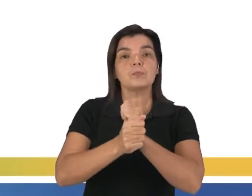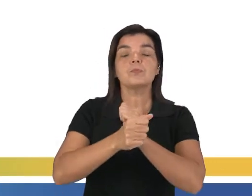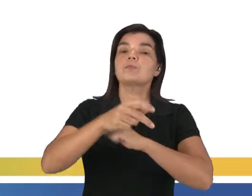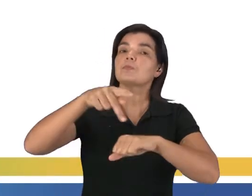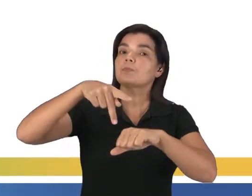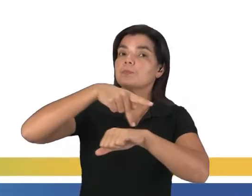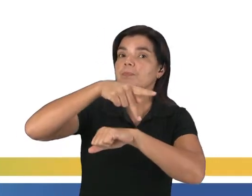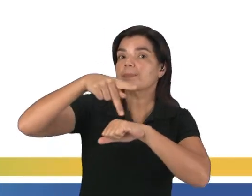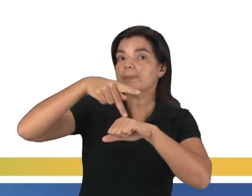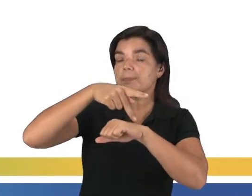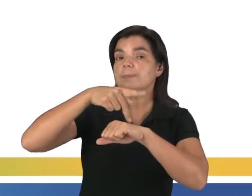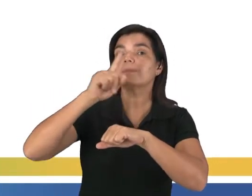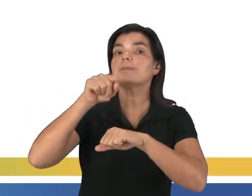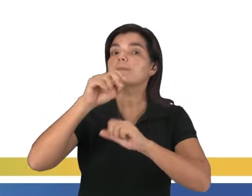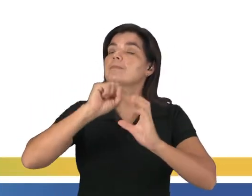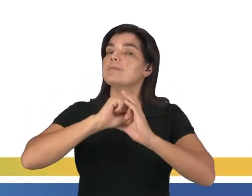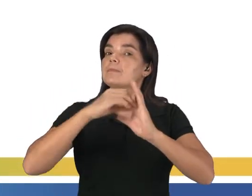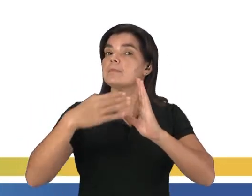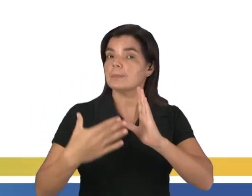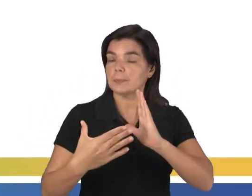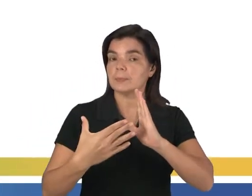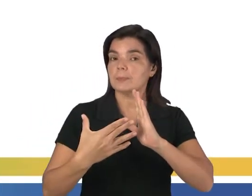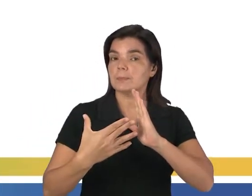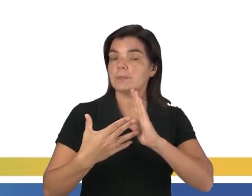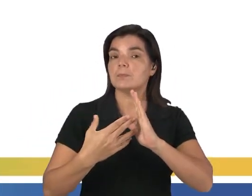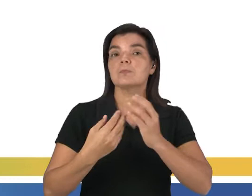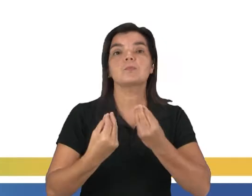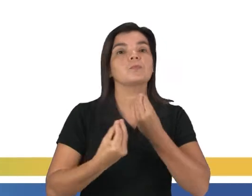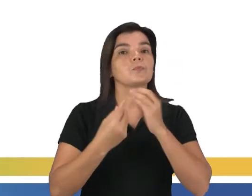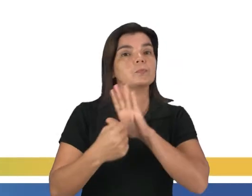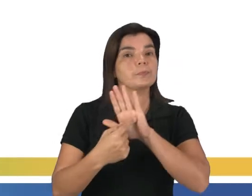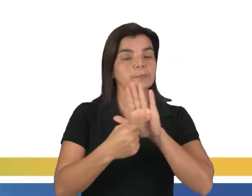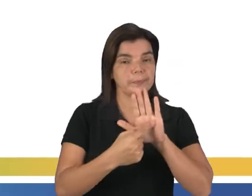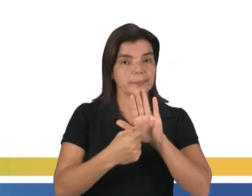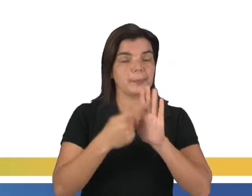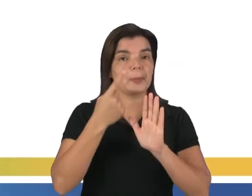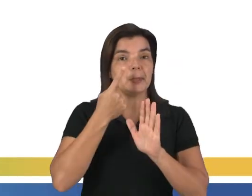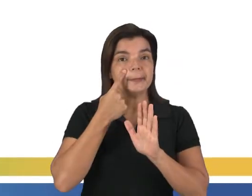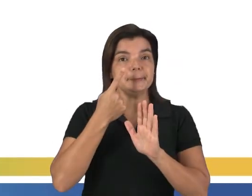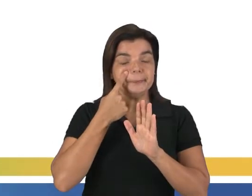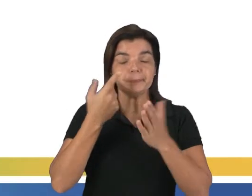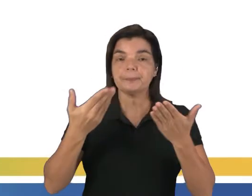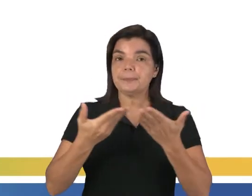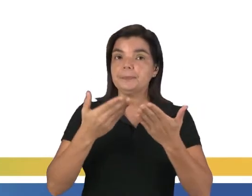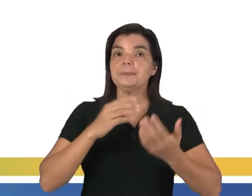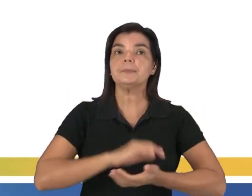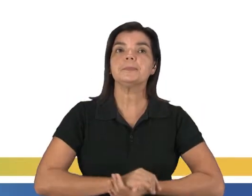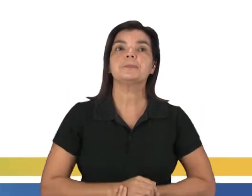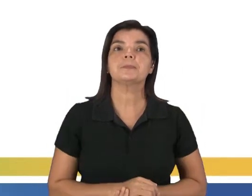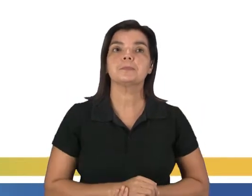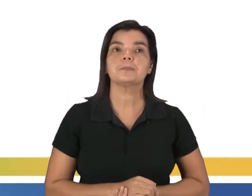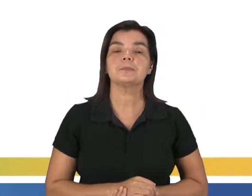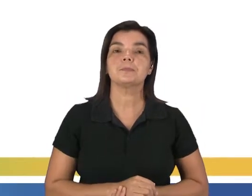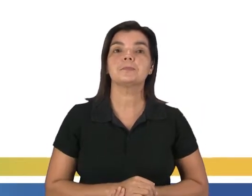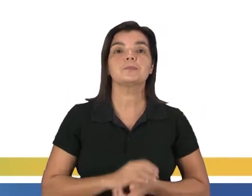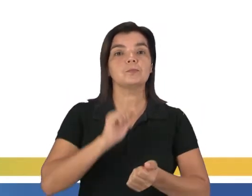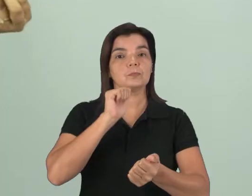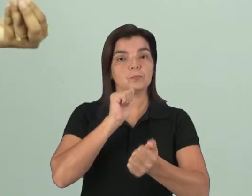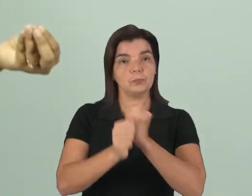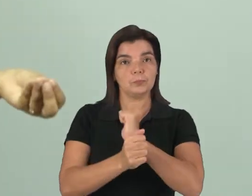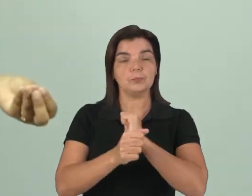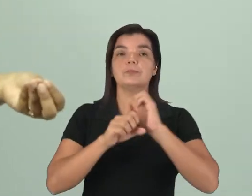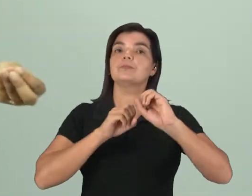país. E ele caracteriza das seguintes manifestações, né? Que nem a gente vai ver agora. Nós temos o